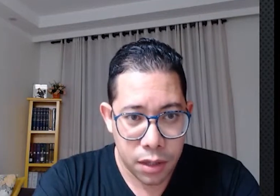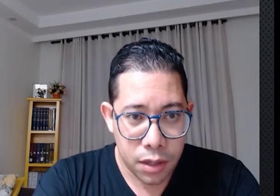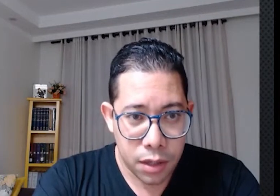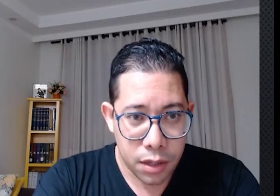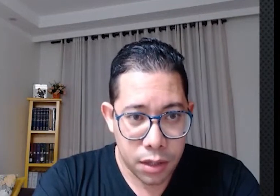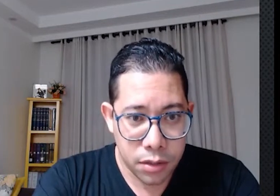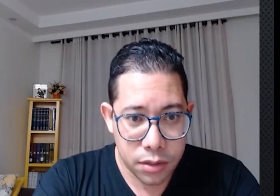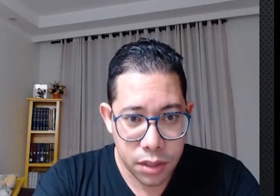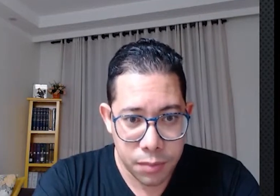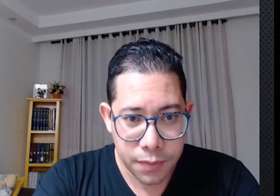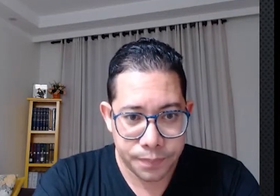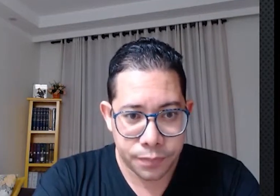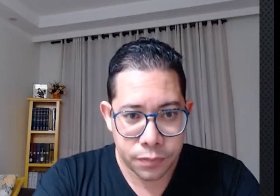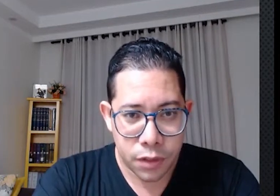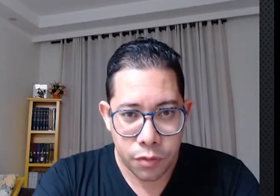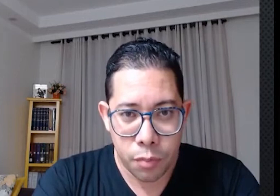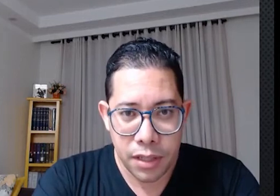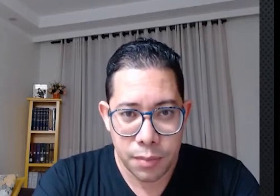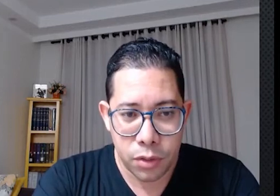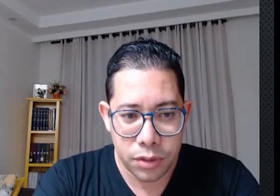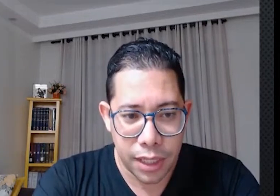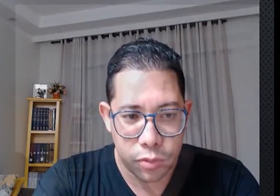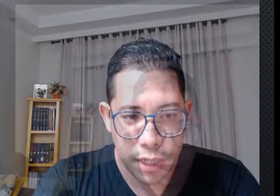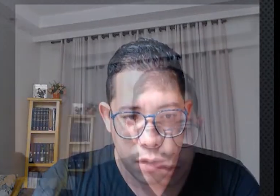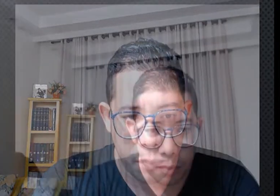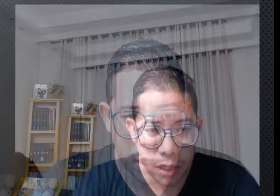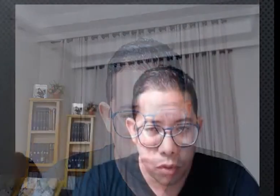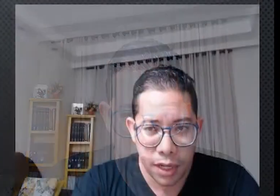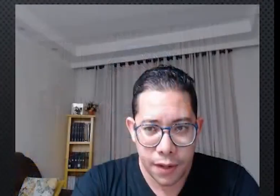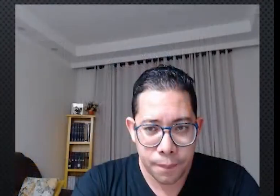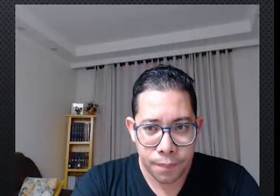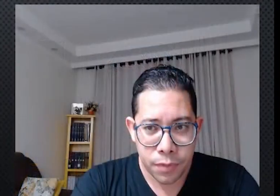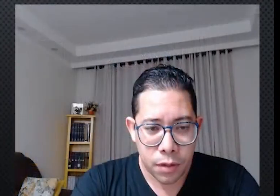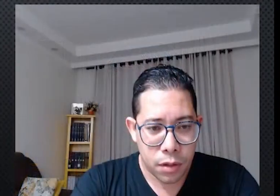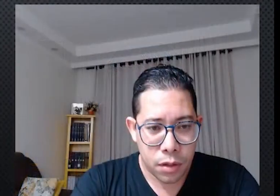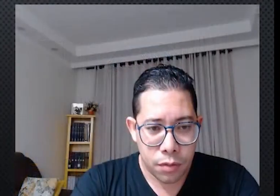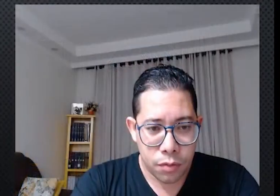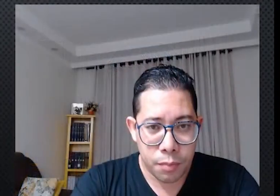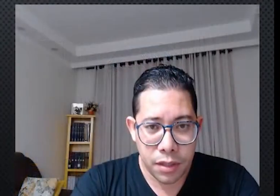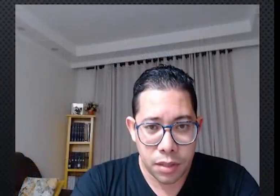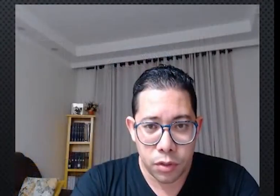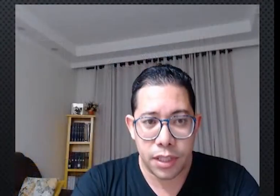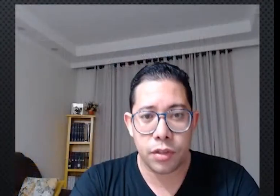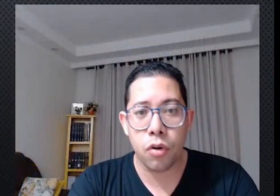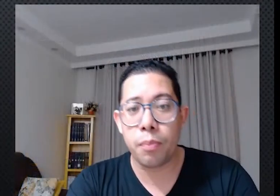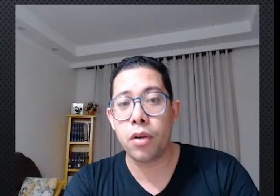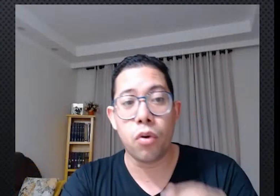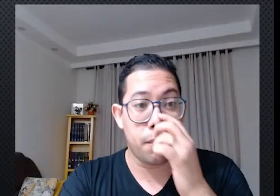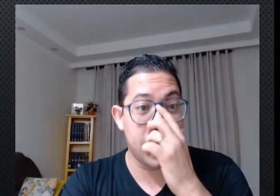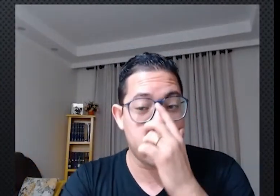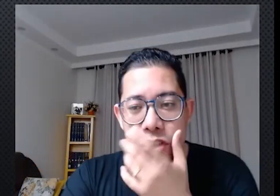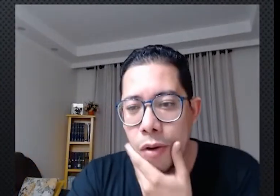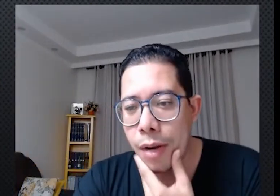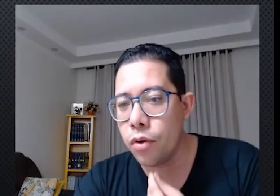bem em cima. Ficou bem em cima do texto aí complicou, né? Ficou bem em cima do texto aí,